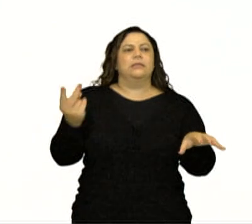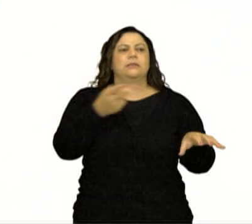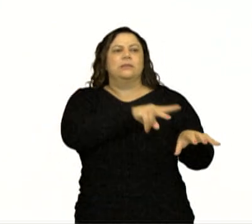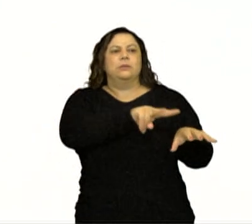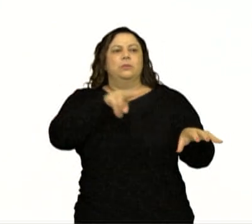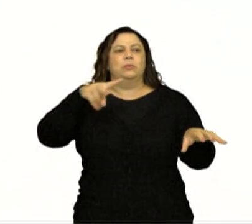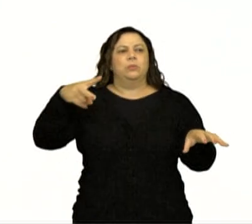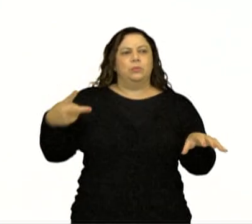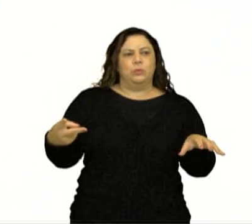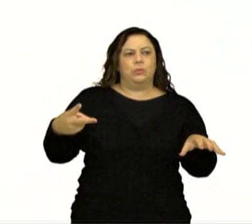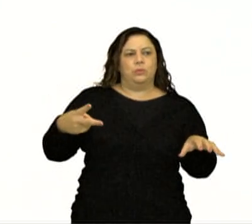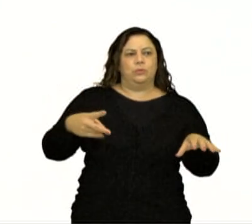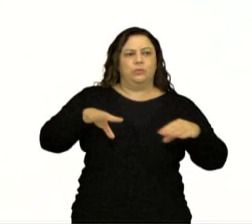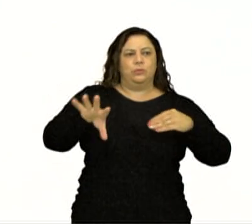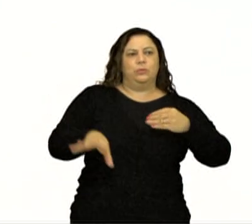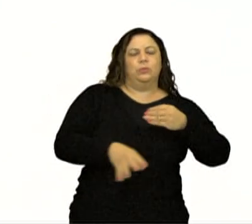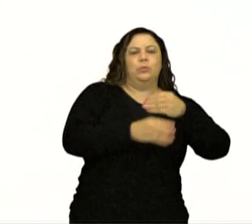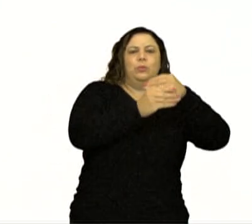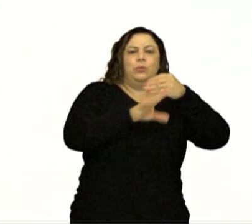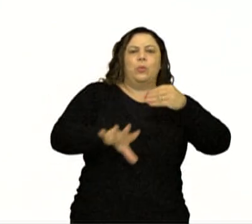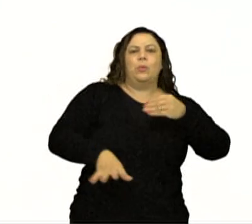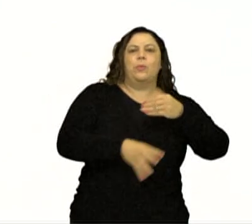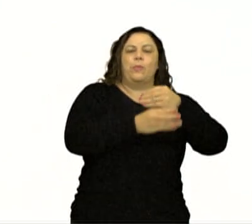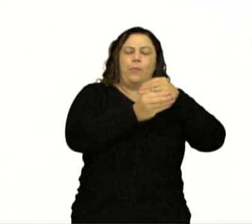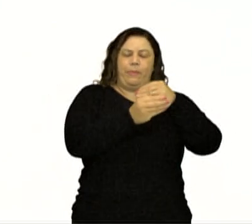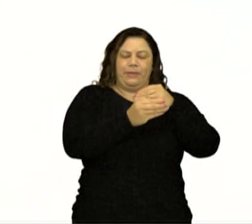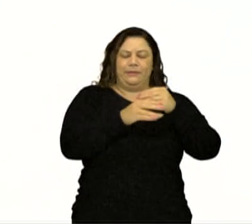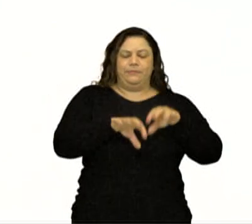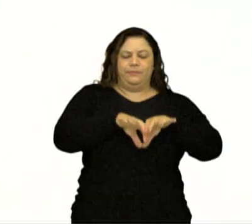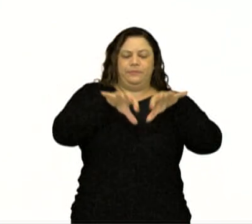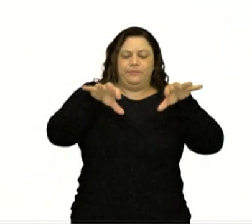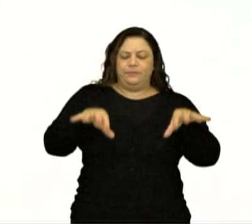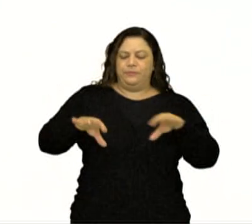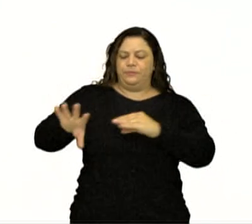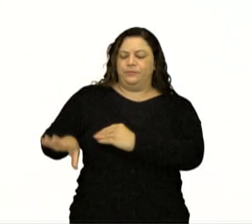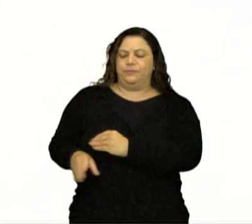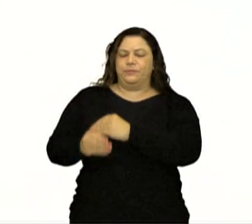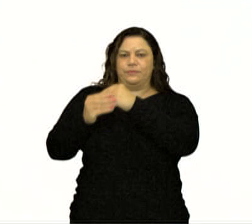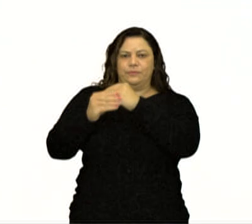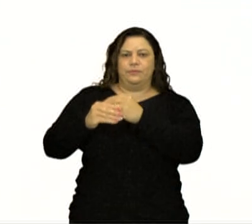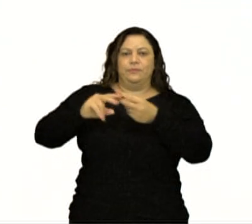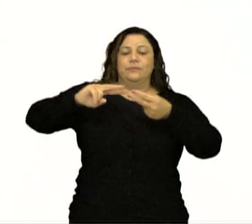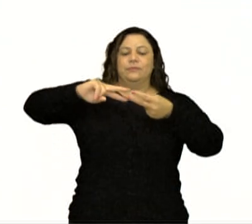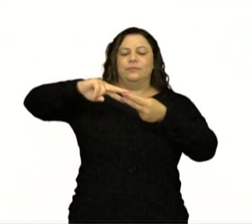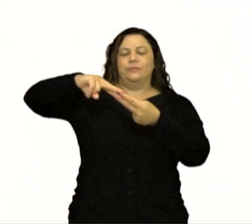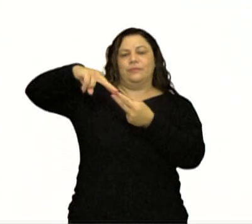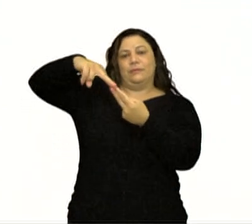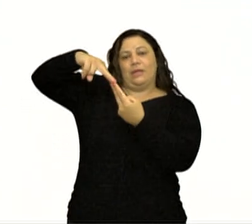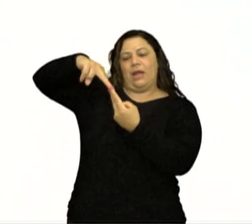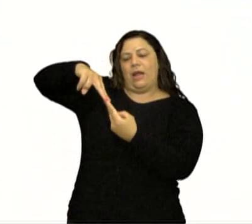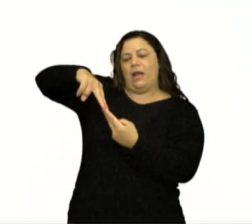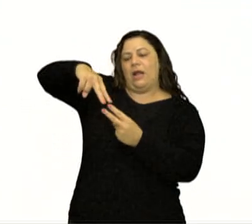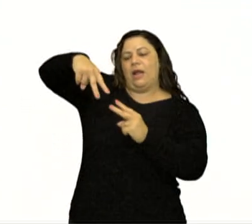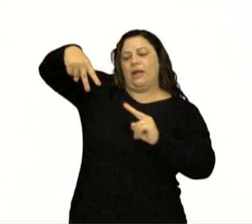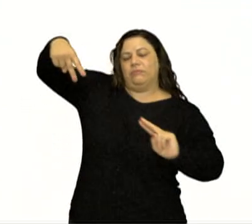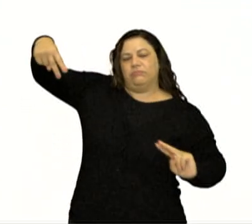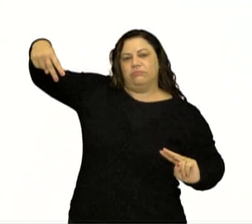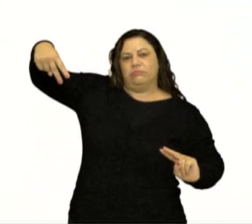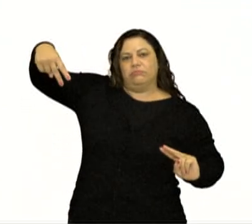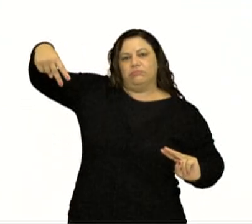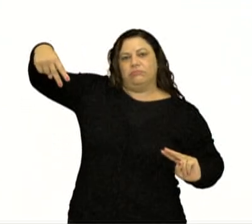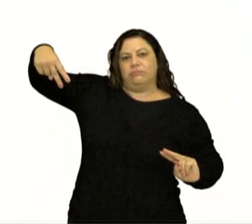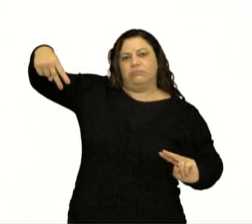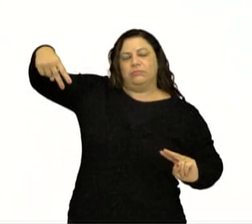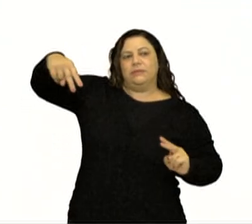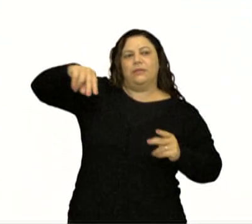formação de cadeias complementares, ou seja, gente, ela é uma cadeia dupla, o DNA, tá? Ele vai se abrir, tá? E a partir de um